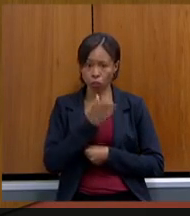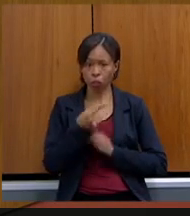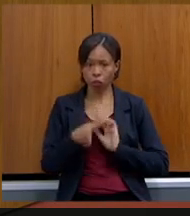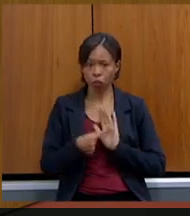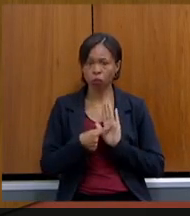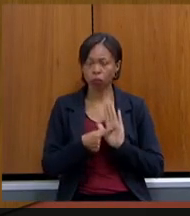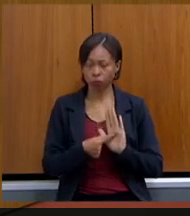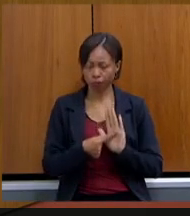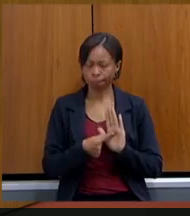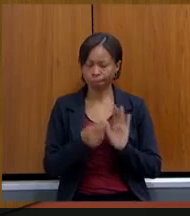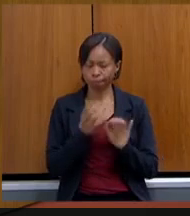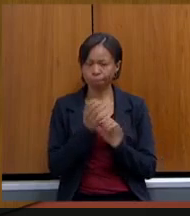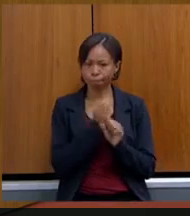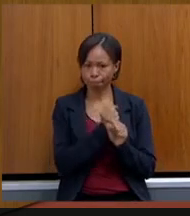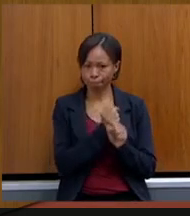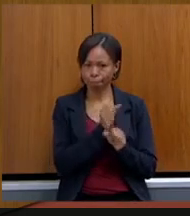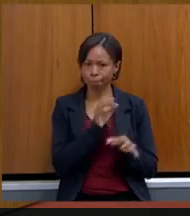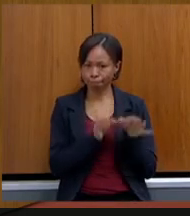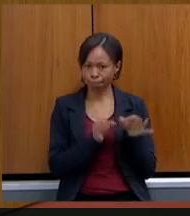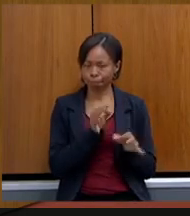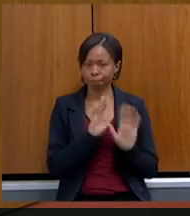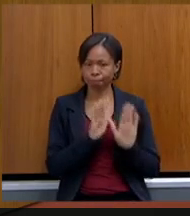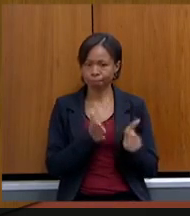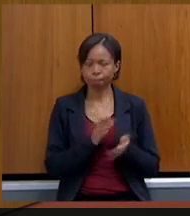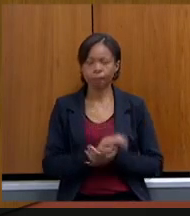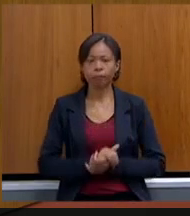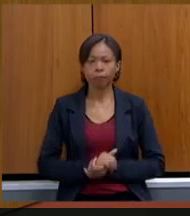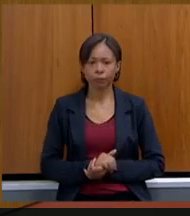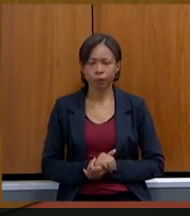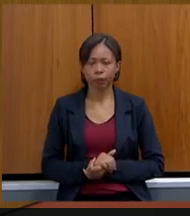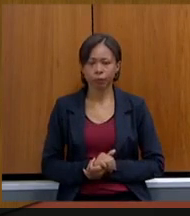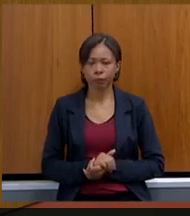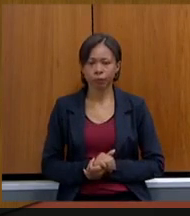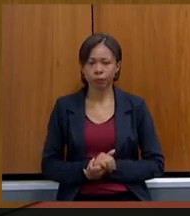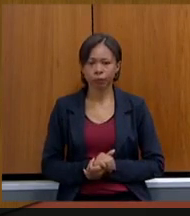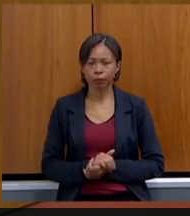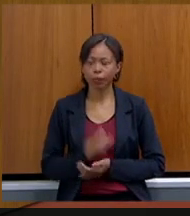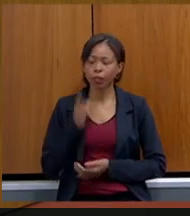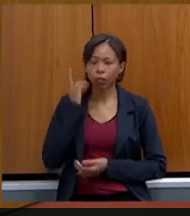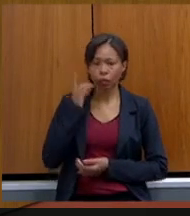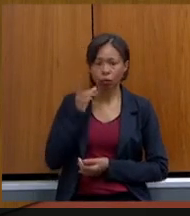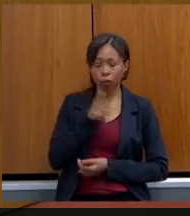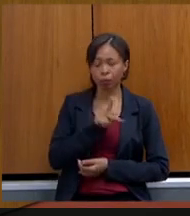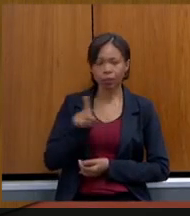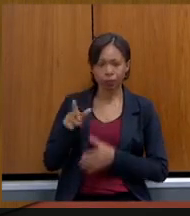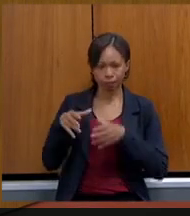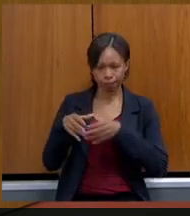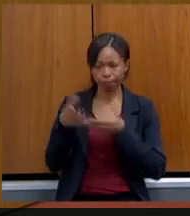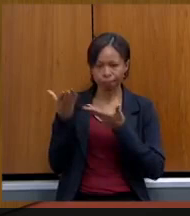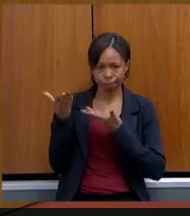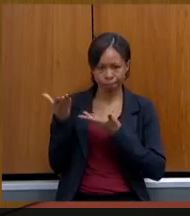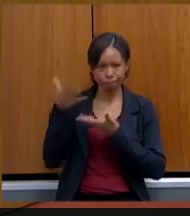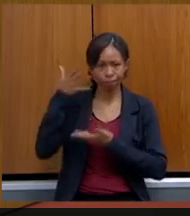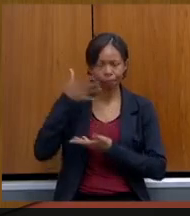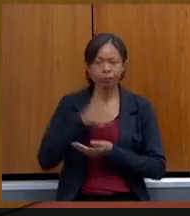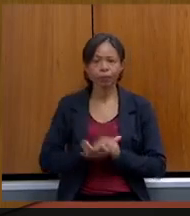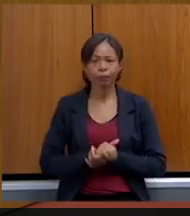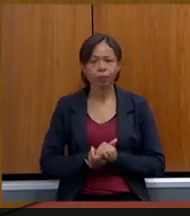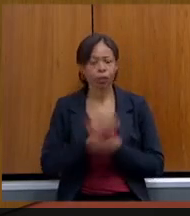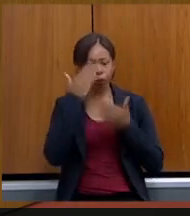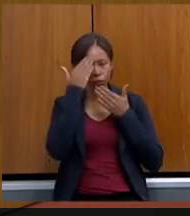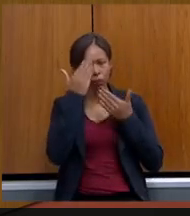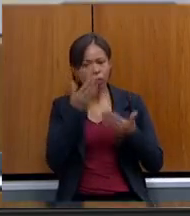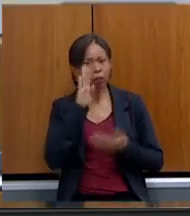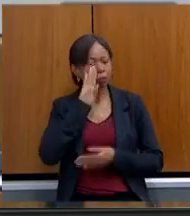eu coloquei na minha tabelinha Deputado e presidente da Comissão com a vossa excelência' palavra Obrigado Presidente